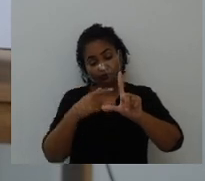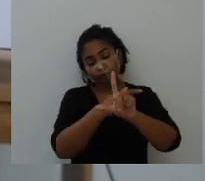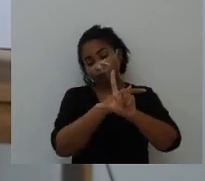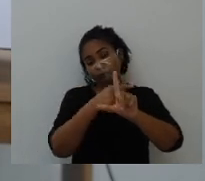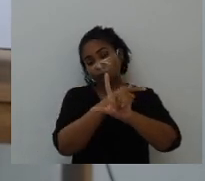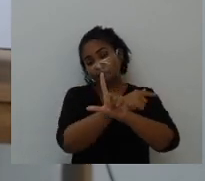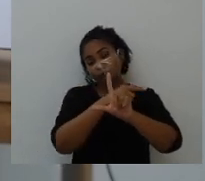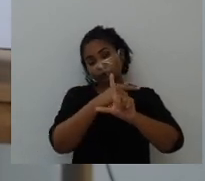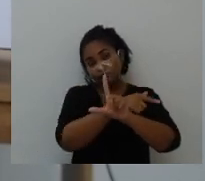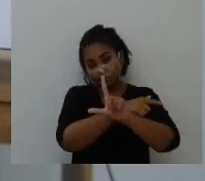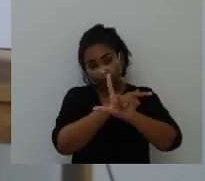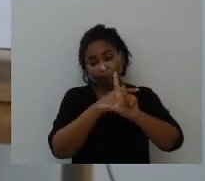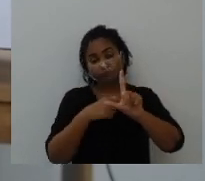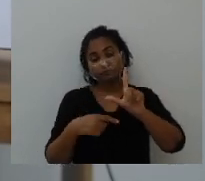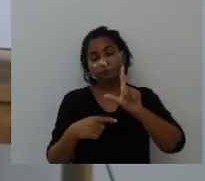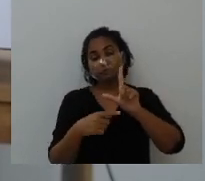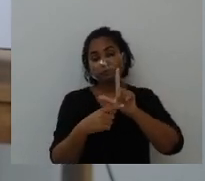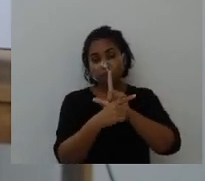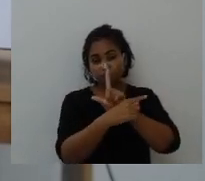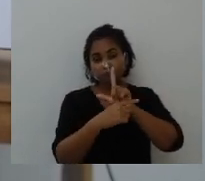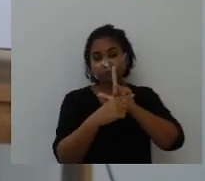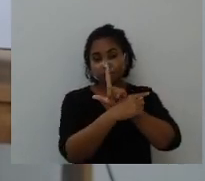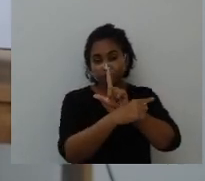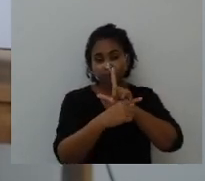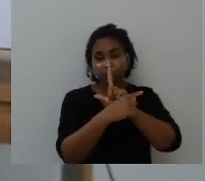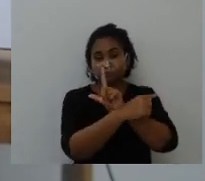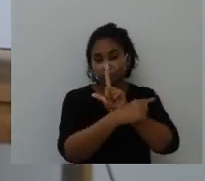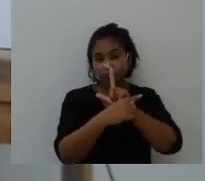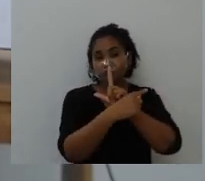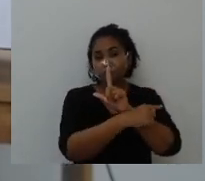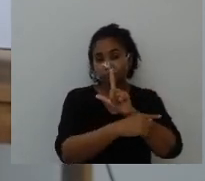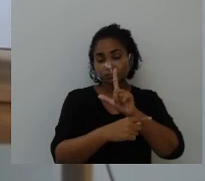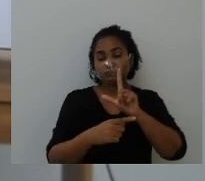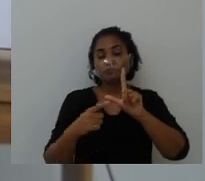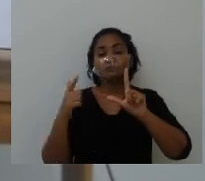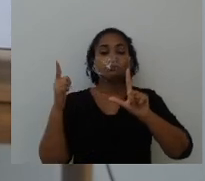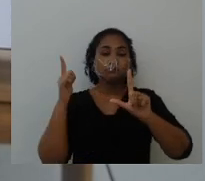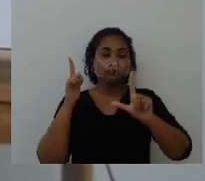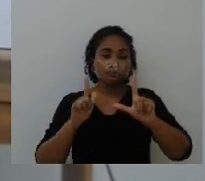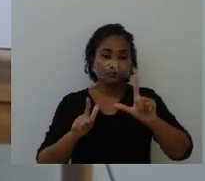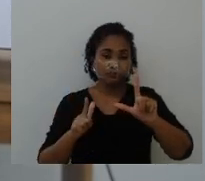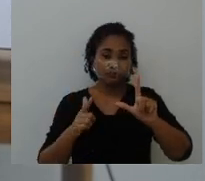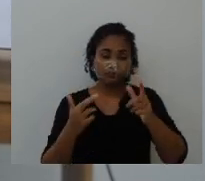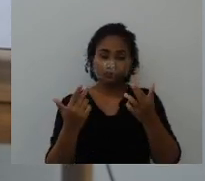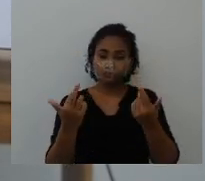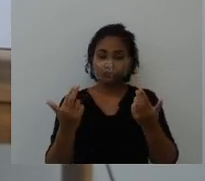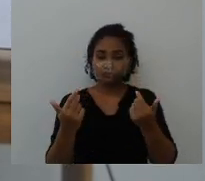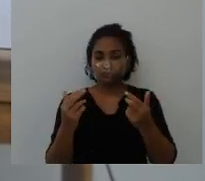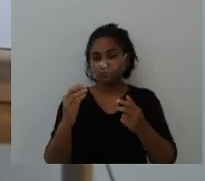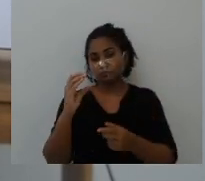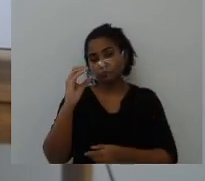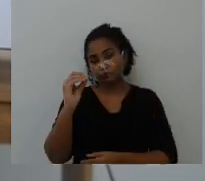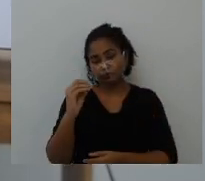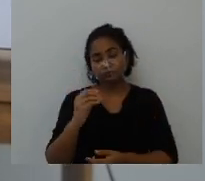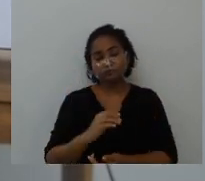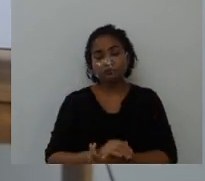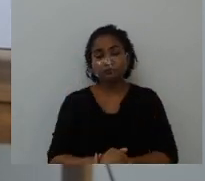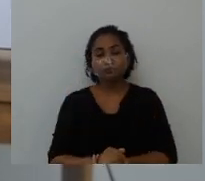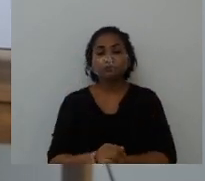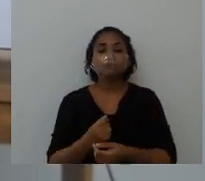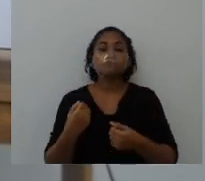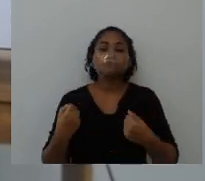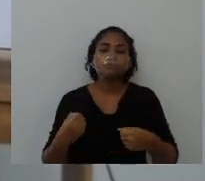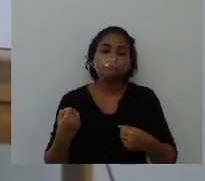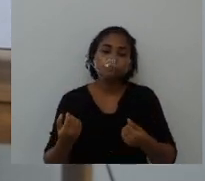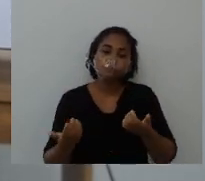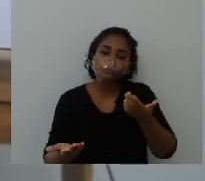a força da tração de C. E a gente iguala essas forças. Então, o sistema de equilíbrio dos corpos